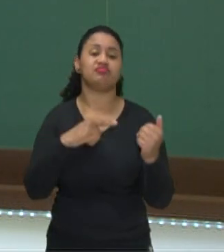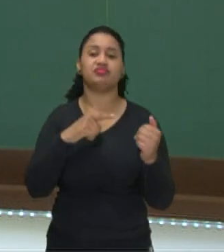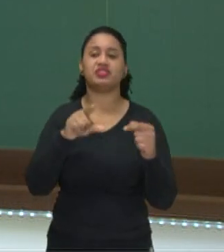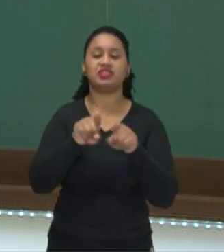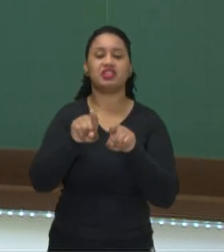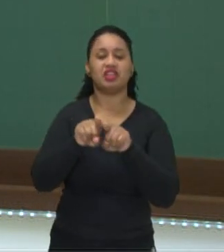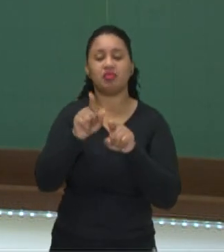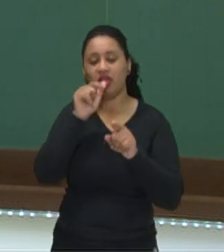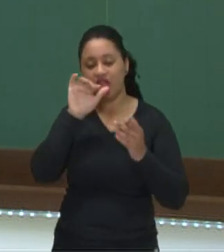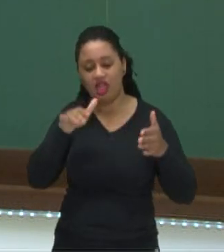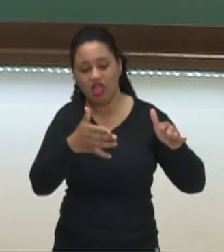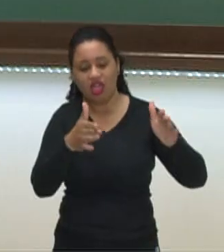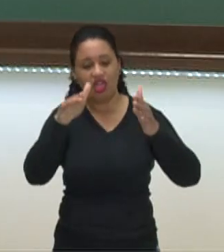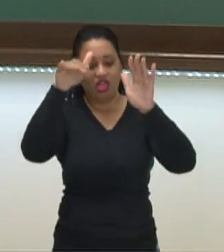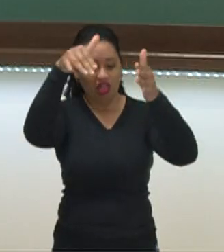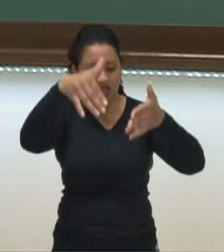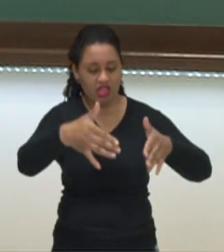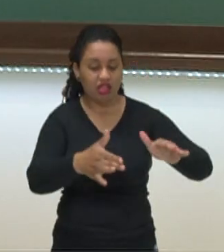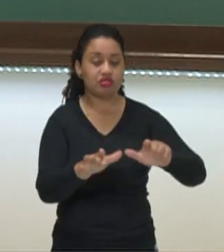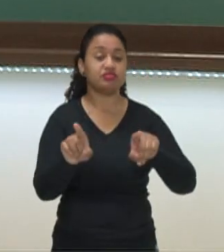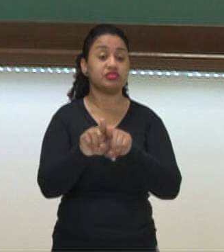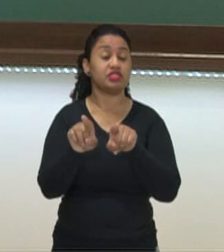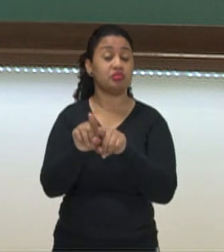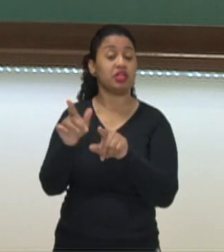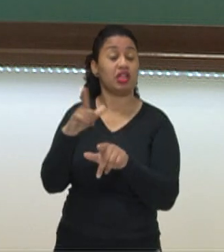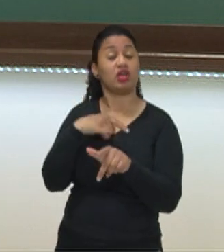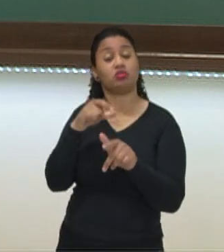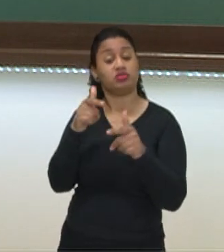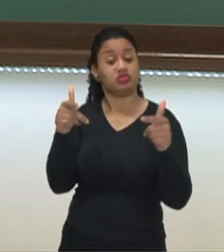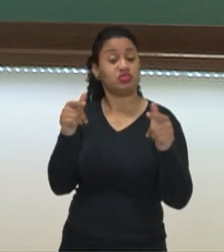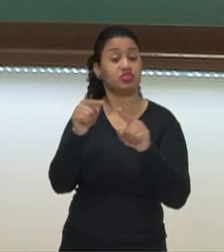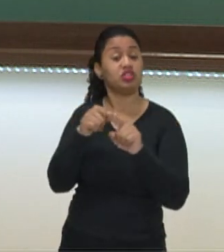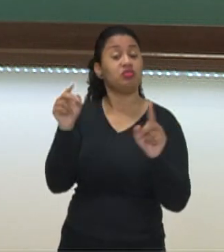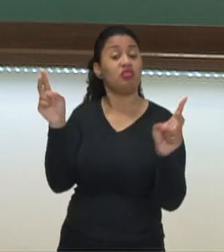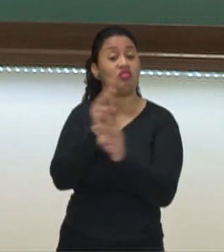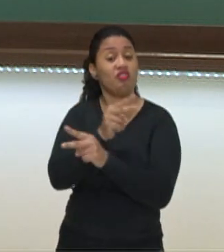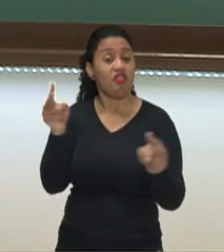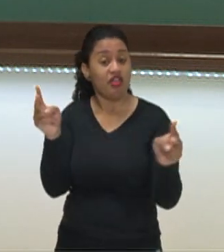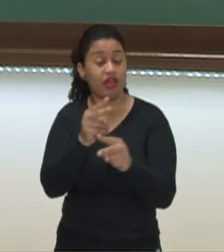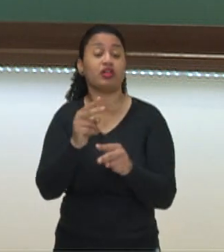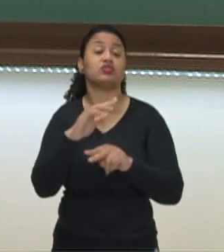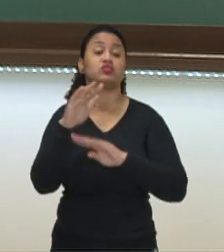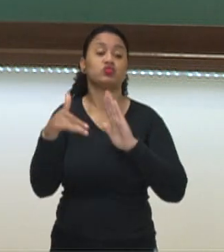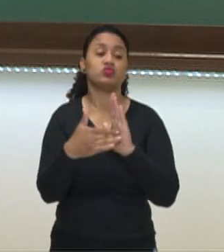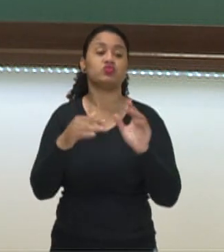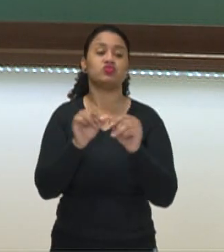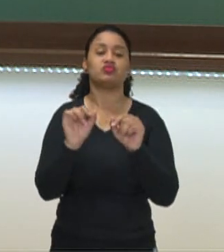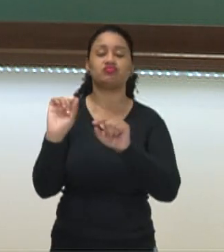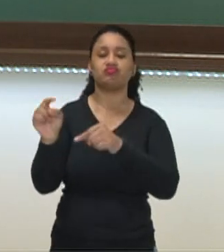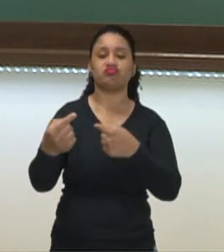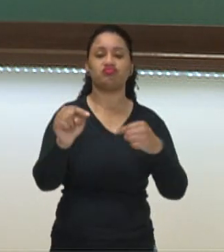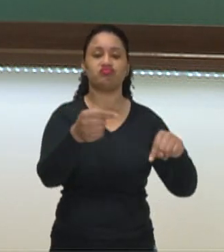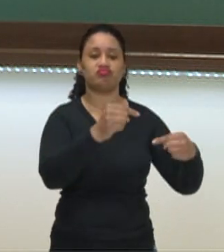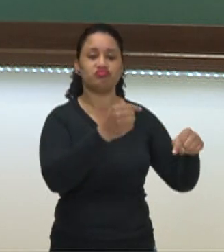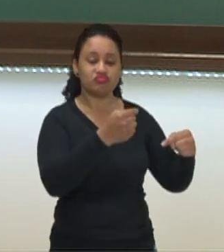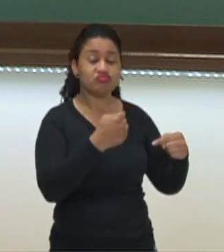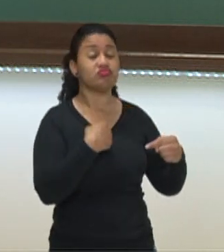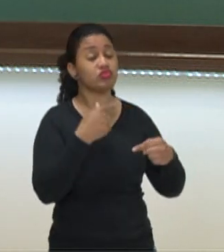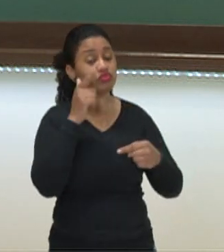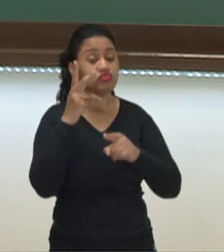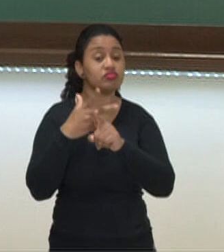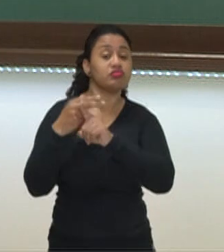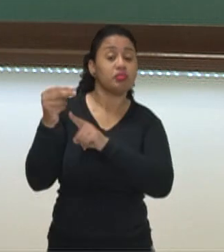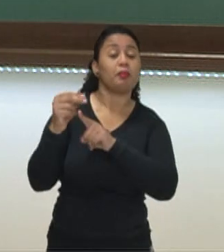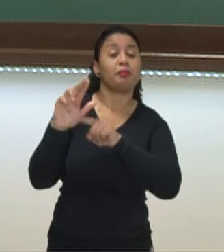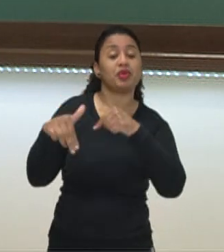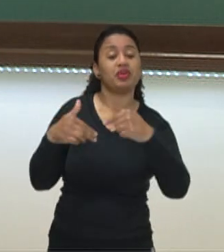correnteza dos rios, ventos em algumas modalidades, tudo isso que geram esses desafios a serem vencidos